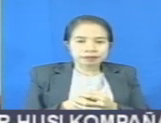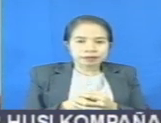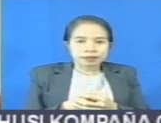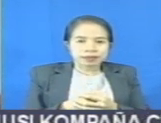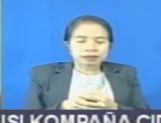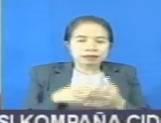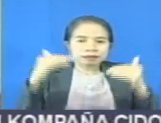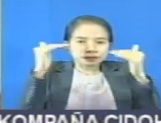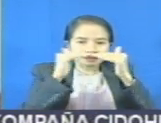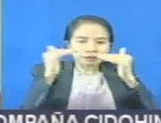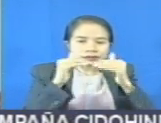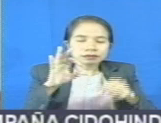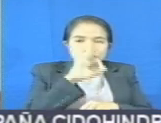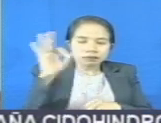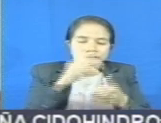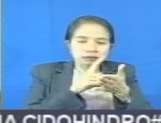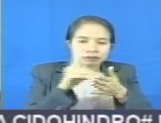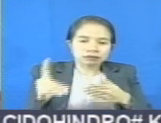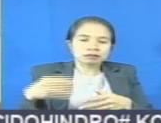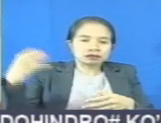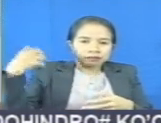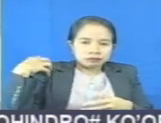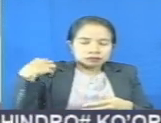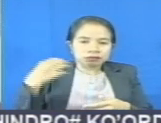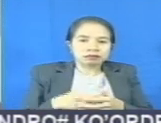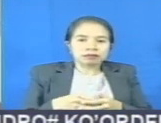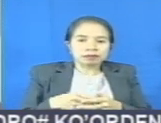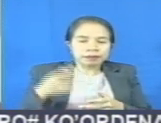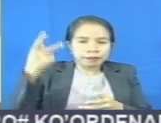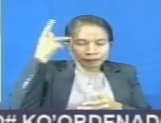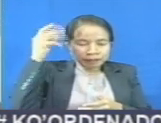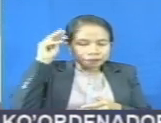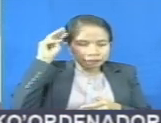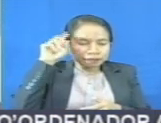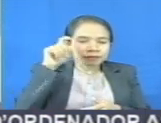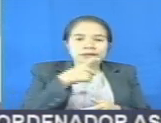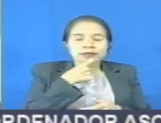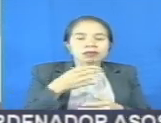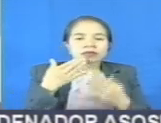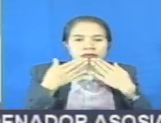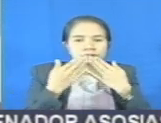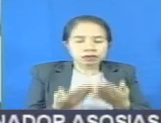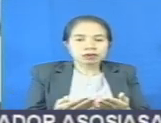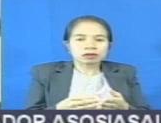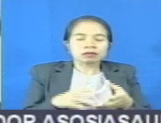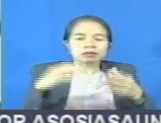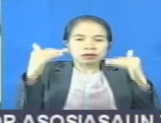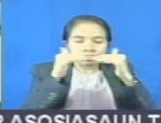Lehusi discurso sexta-feira semana né, e a Palácio do Governo. Primeiro-ministro Taro Matandruoga ato agradecimento da